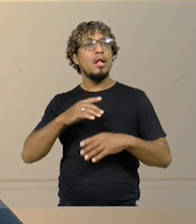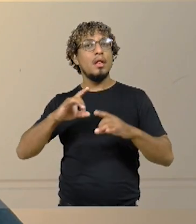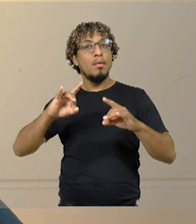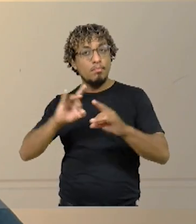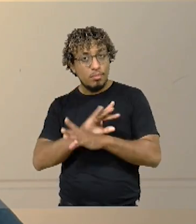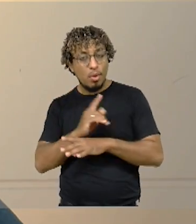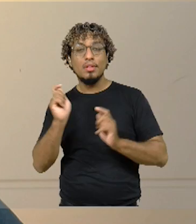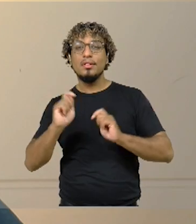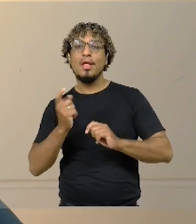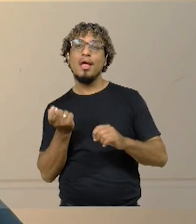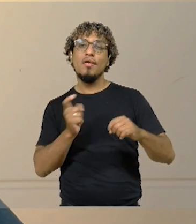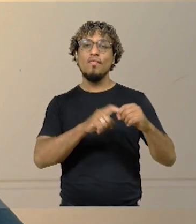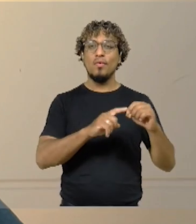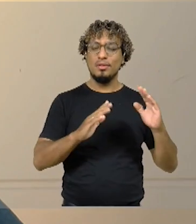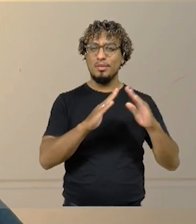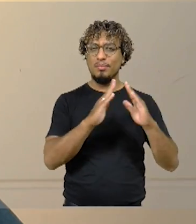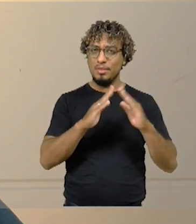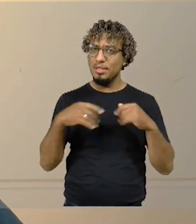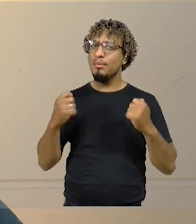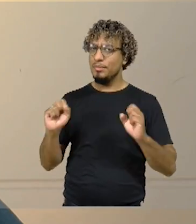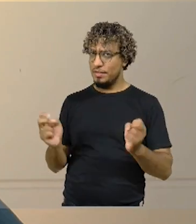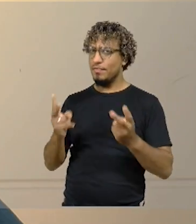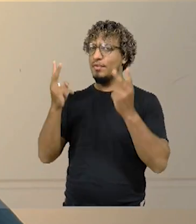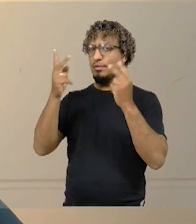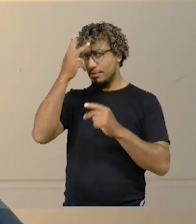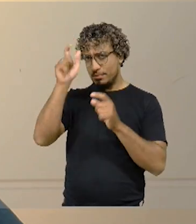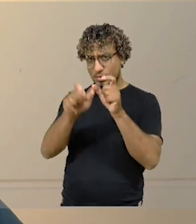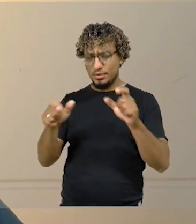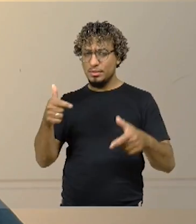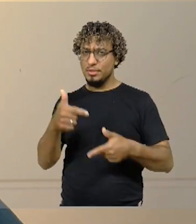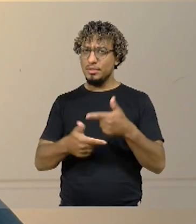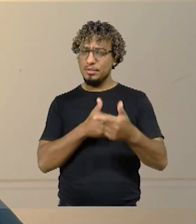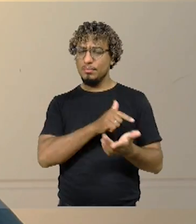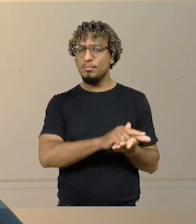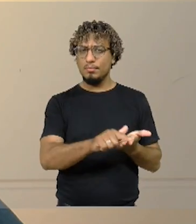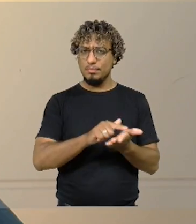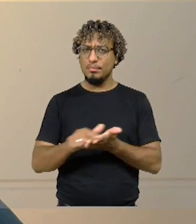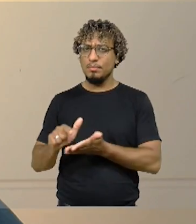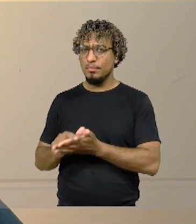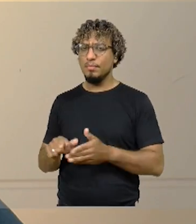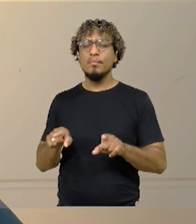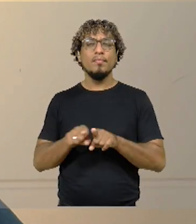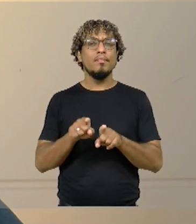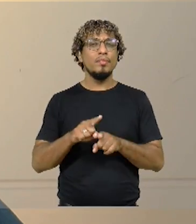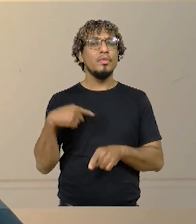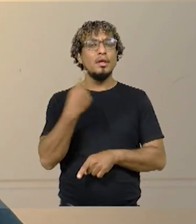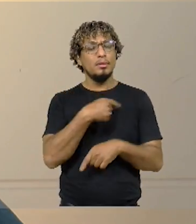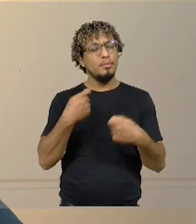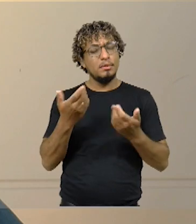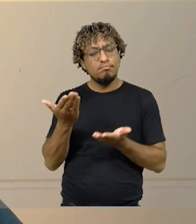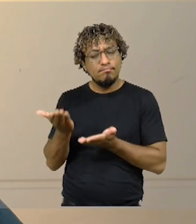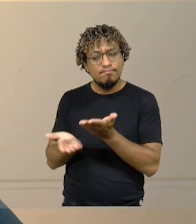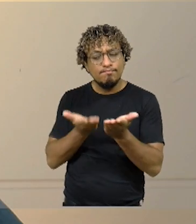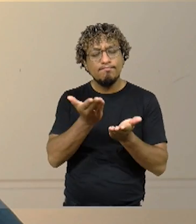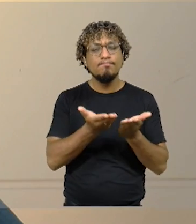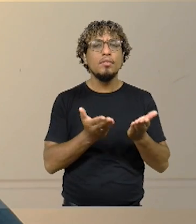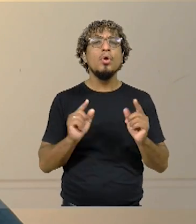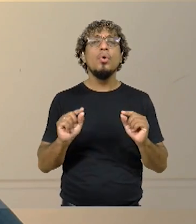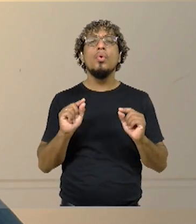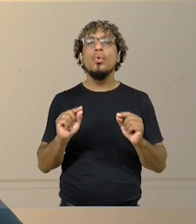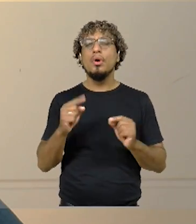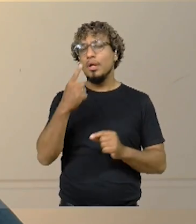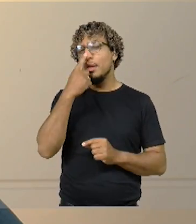ainda 2 minutos para as considerações finais. Como os temas já foram sorteados, vamos dar início à sabatina. Então, a